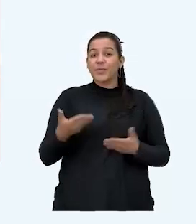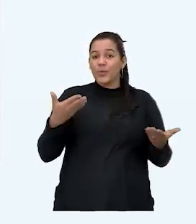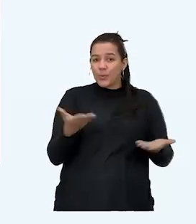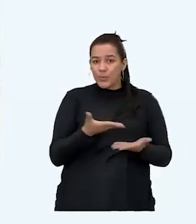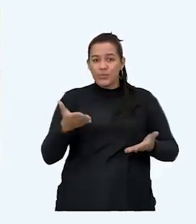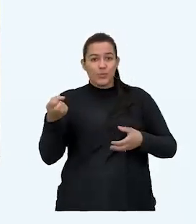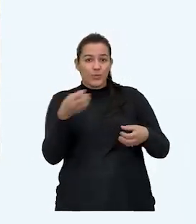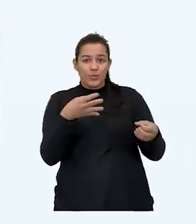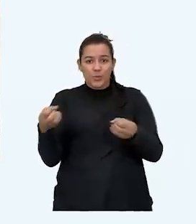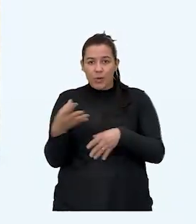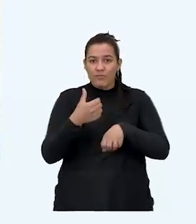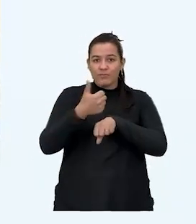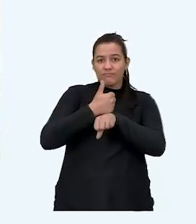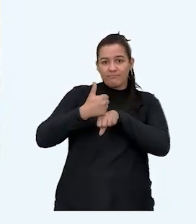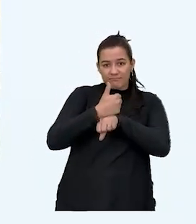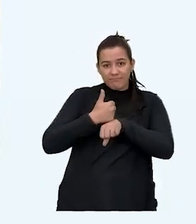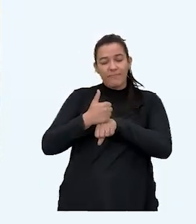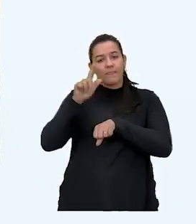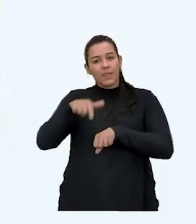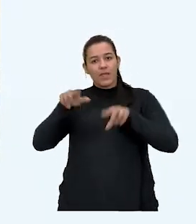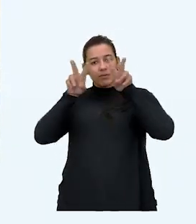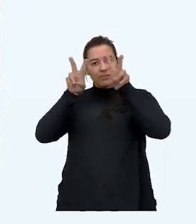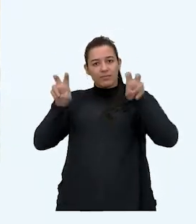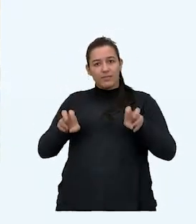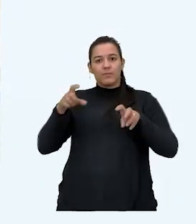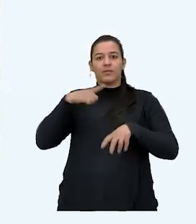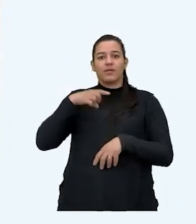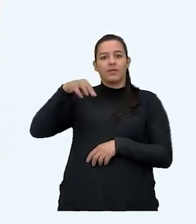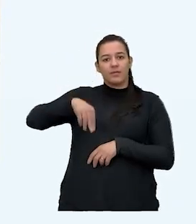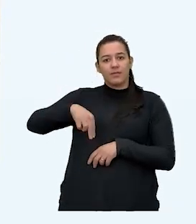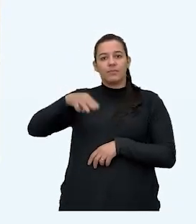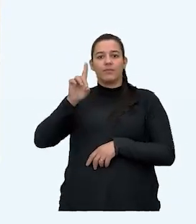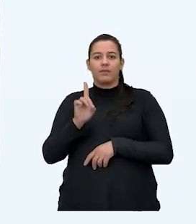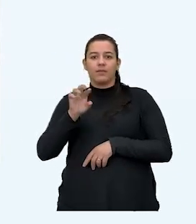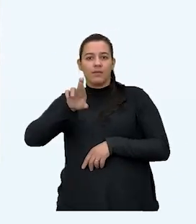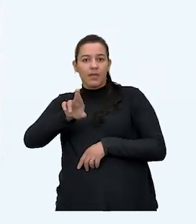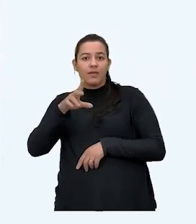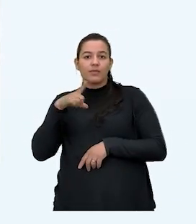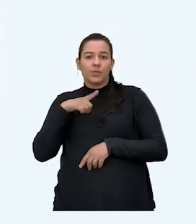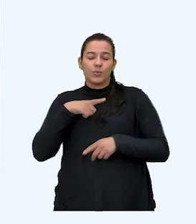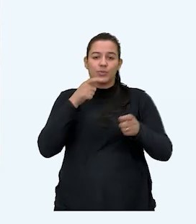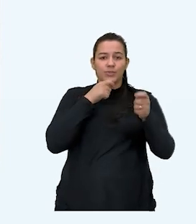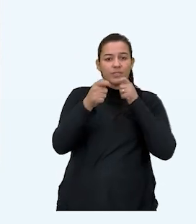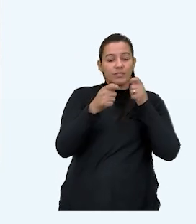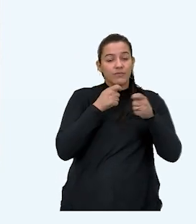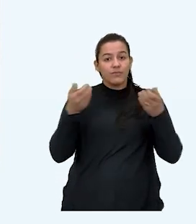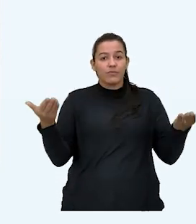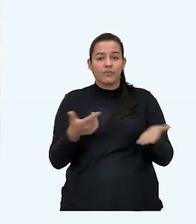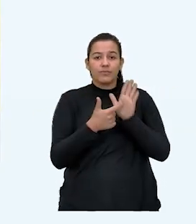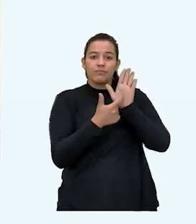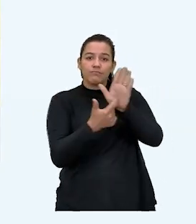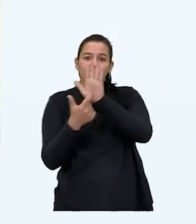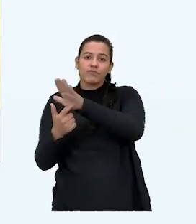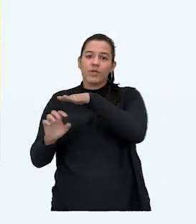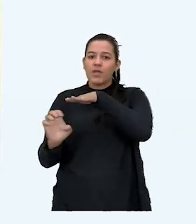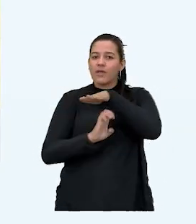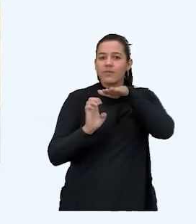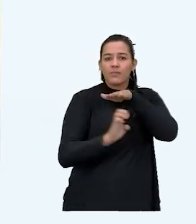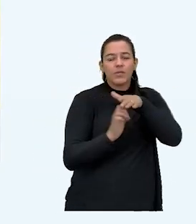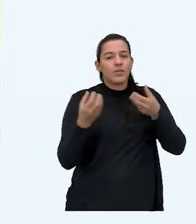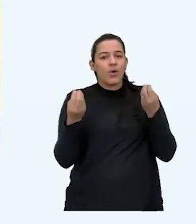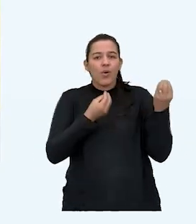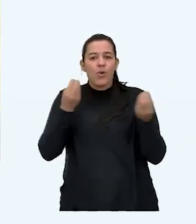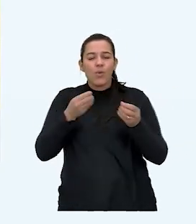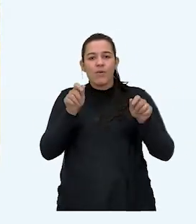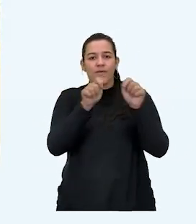Novas profissões. Este é o assunto do NBR Entrevista. Vamos mostrar como as empresas se comportam no mercado de